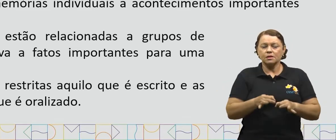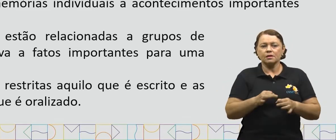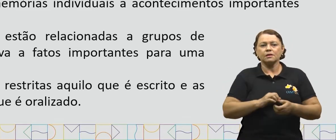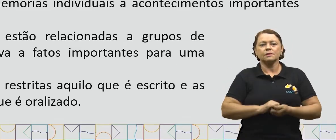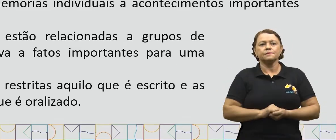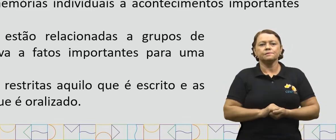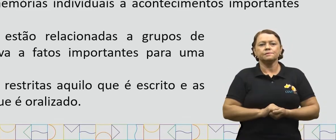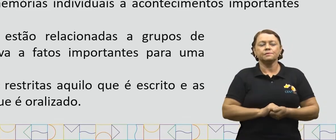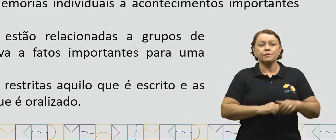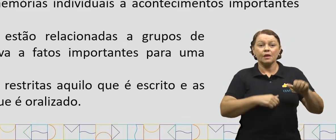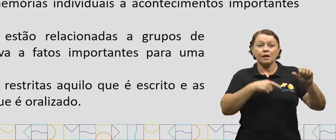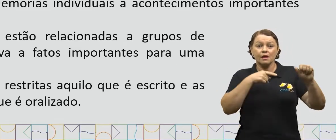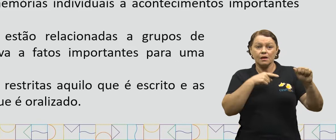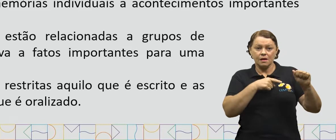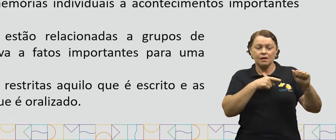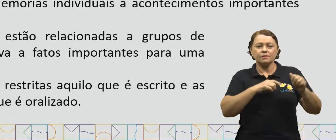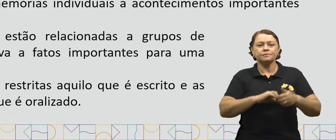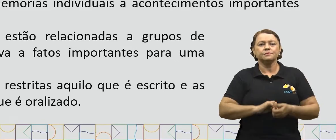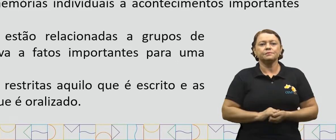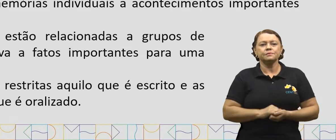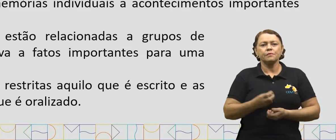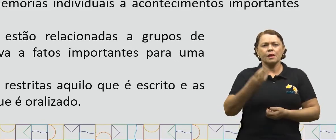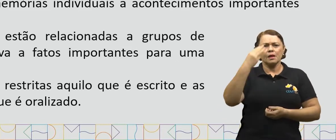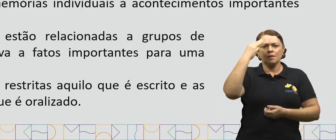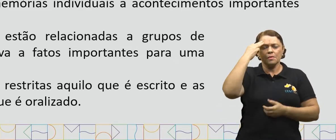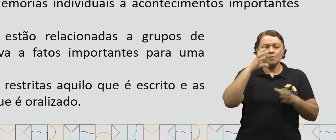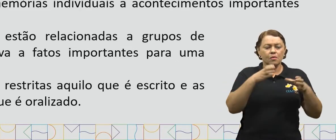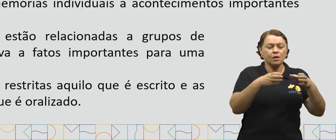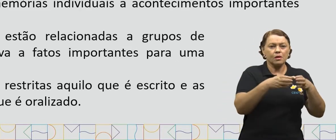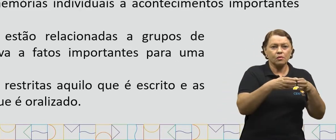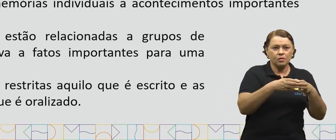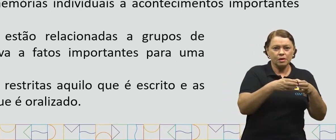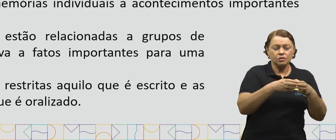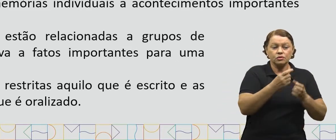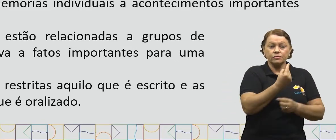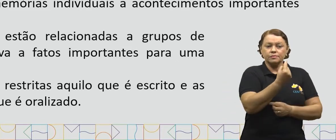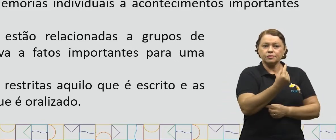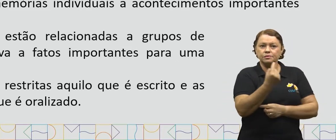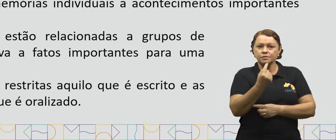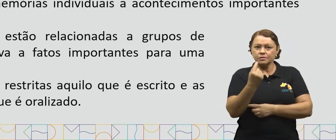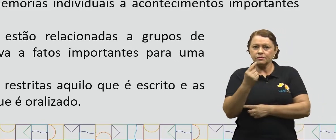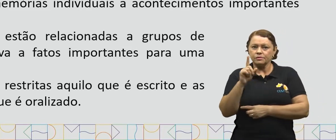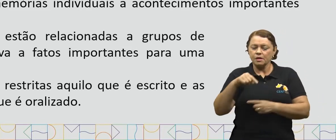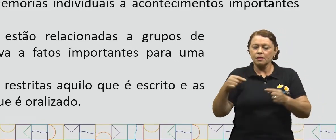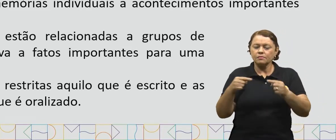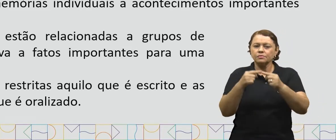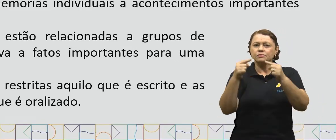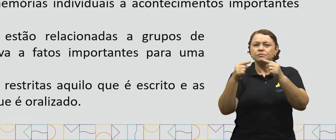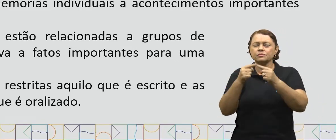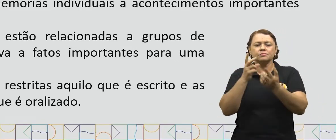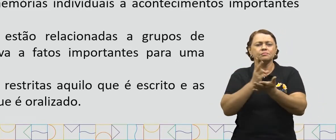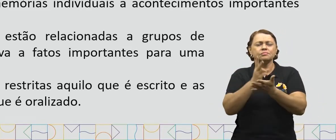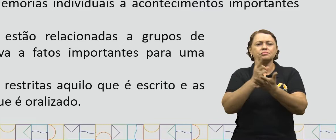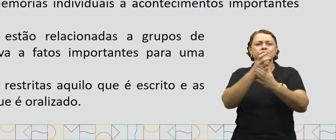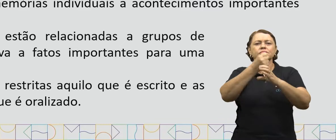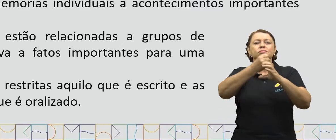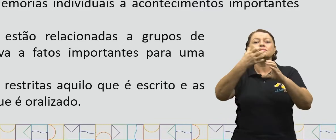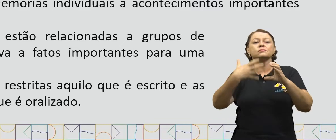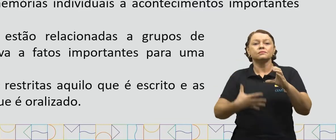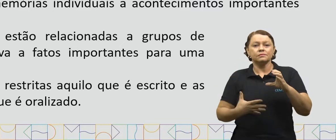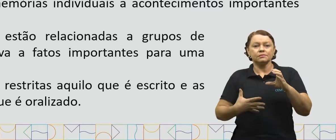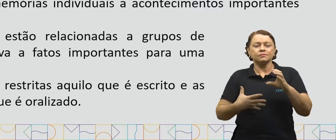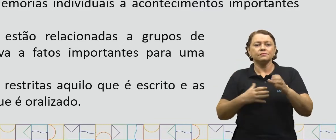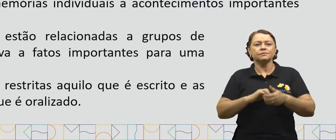correta. Alternativa A. A memória coletiva e as individuais referem-se à mesma